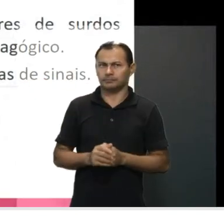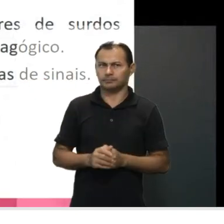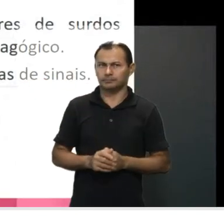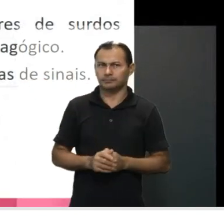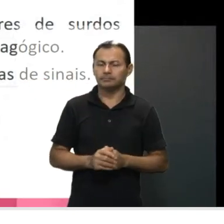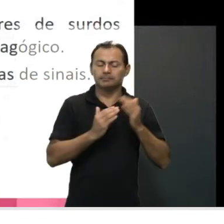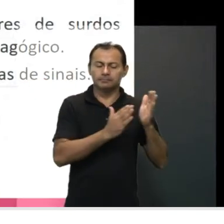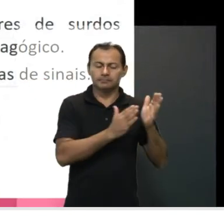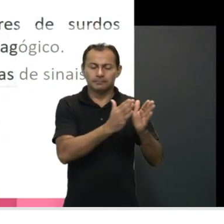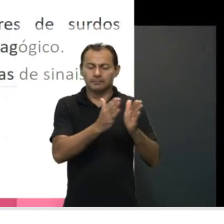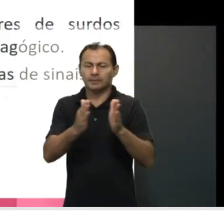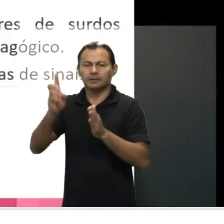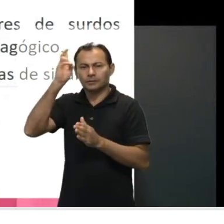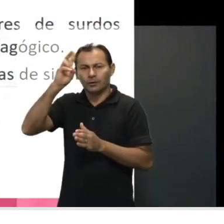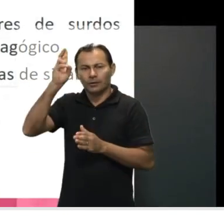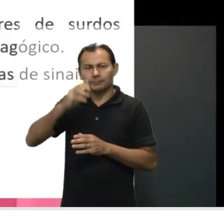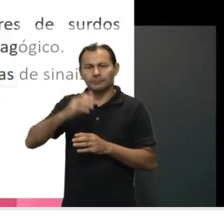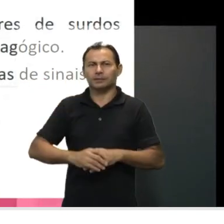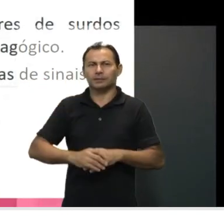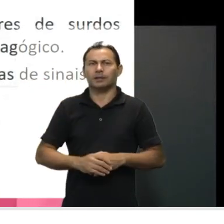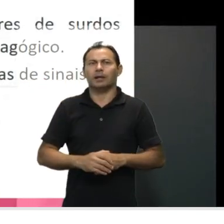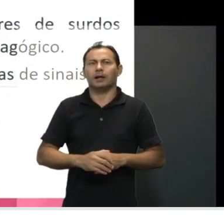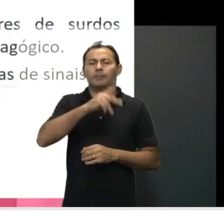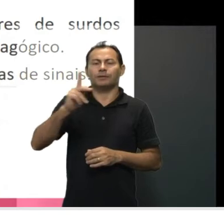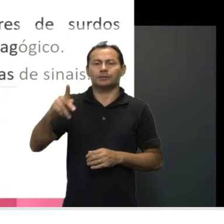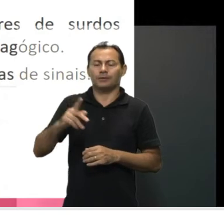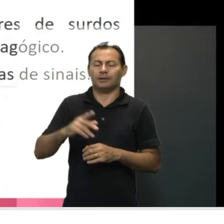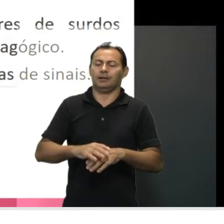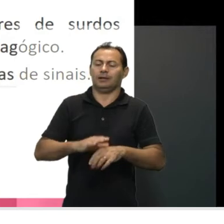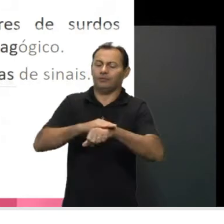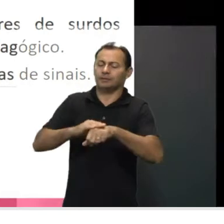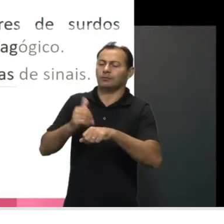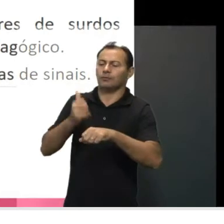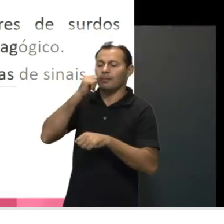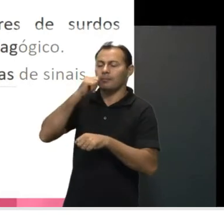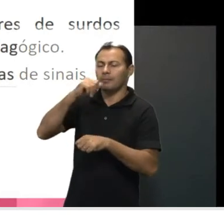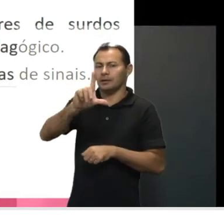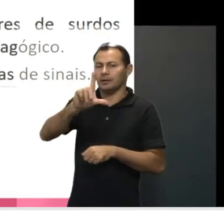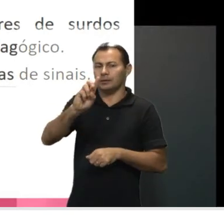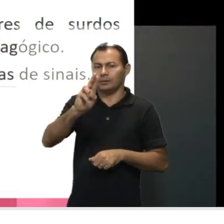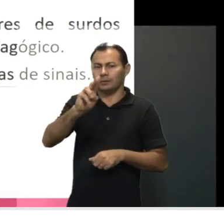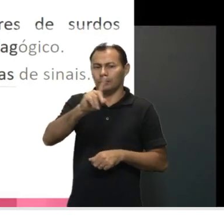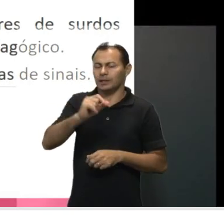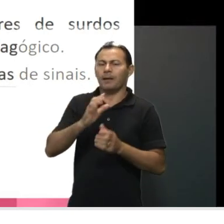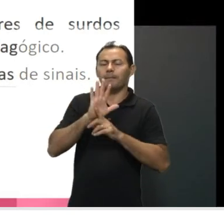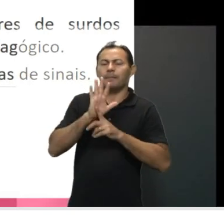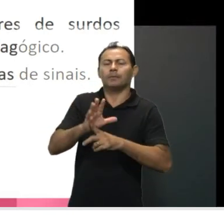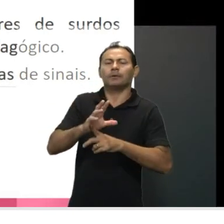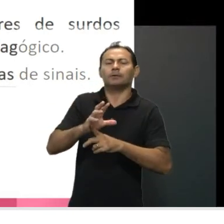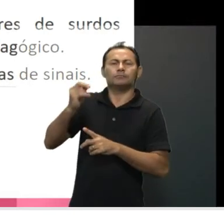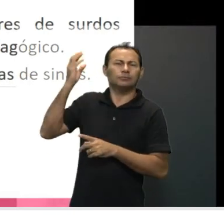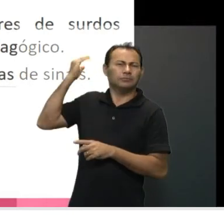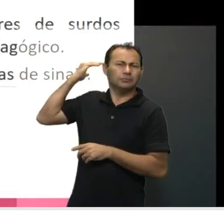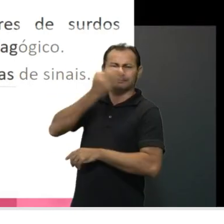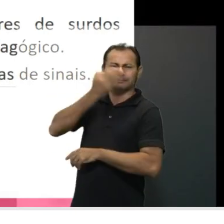lá conversando com a mãe Luzia, apresentou que na antiguidade os surdos estavam sem direitos perante a lei,